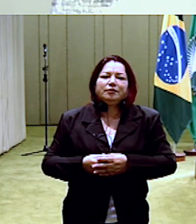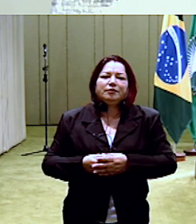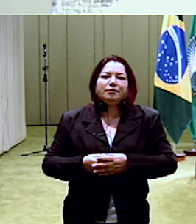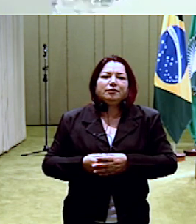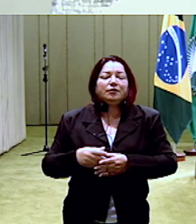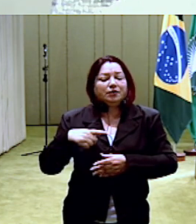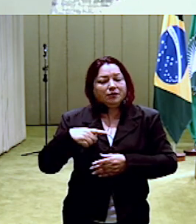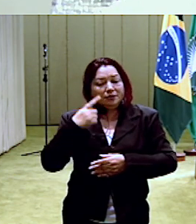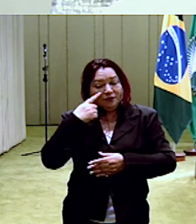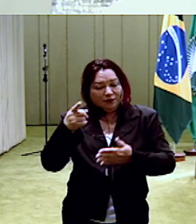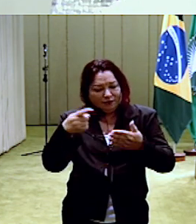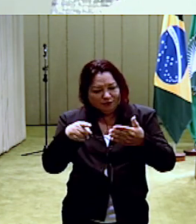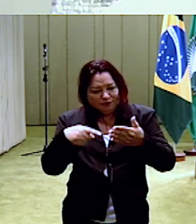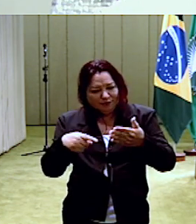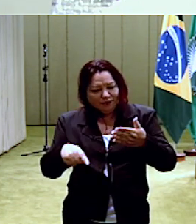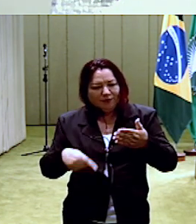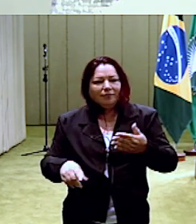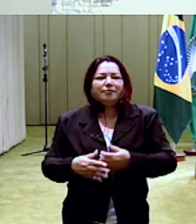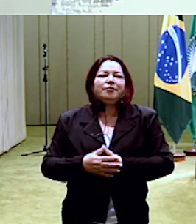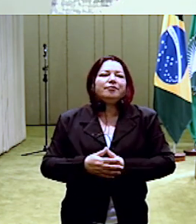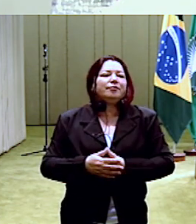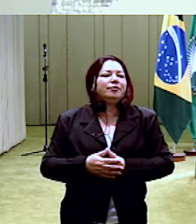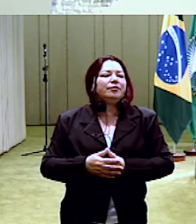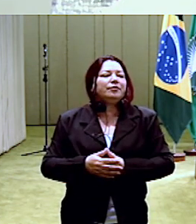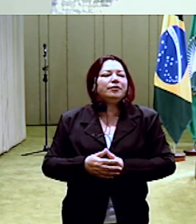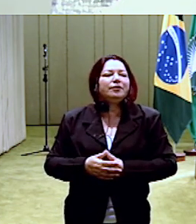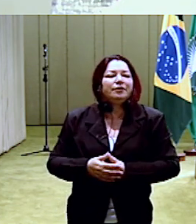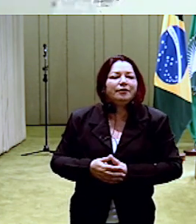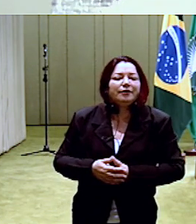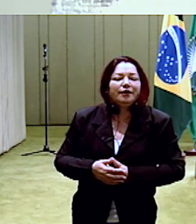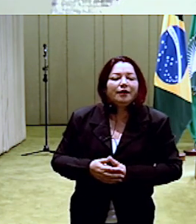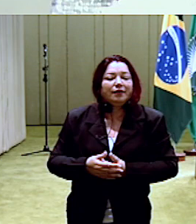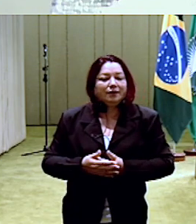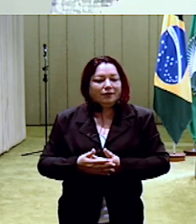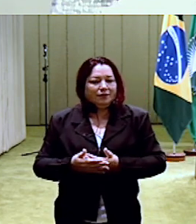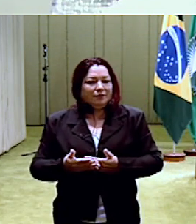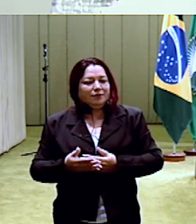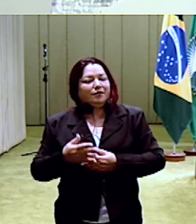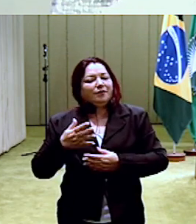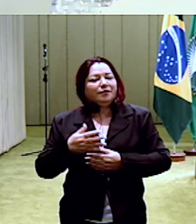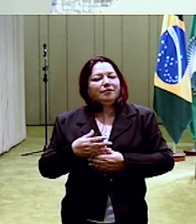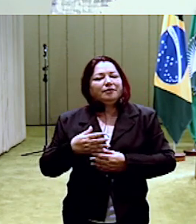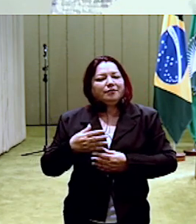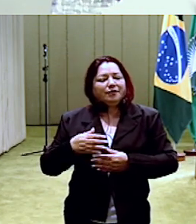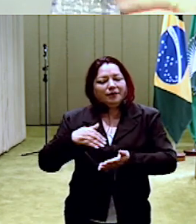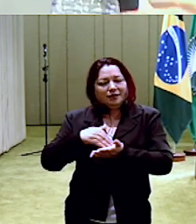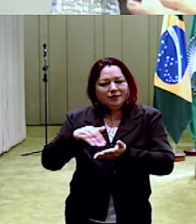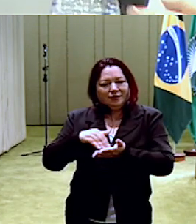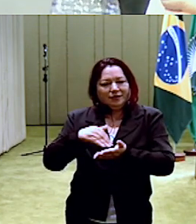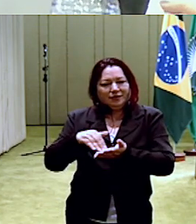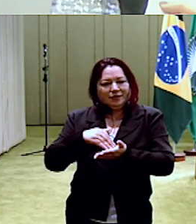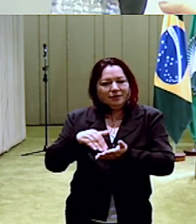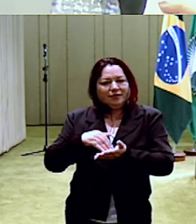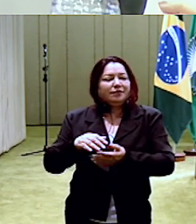Então, temos que verificar em casos específicos isso. Eu gostaria, antes de terminar, passar a palavra para a secretária